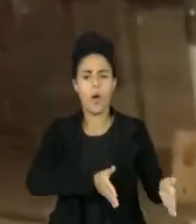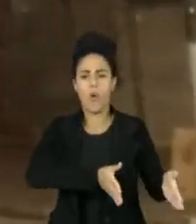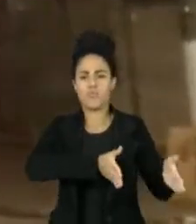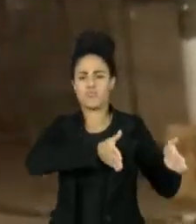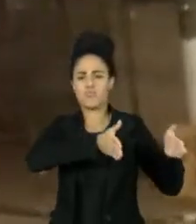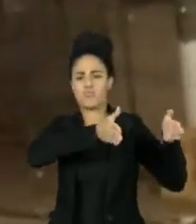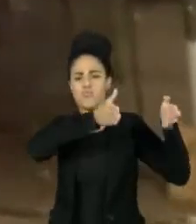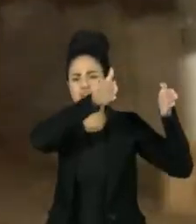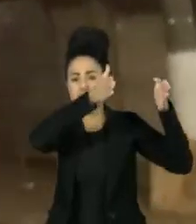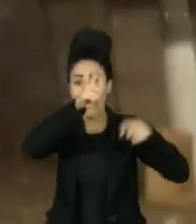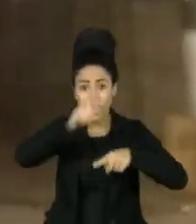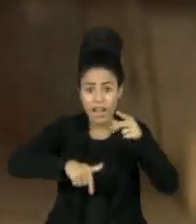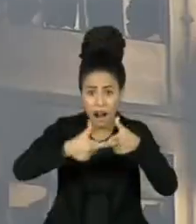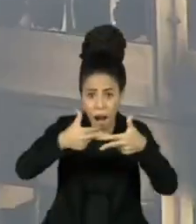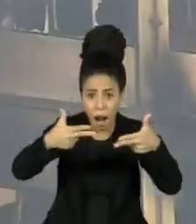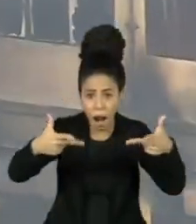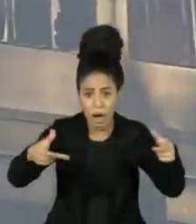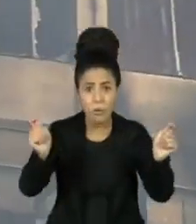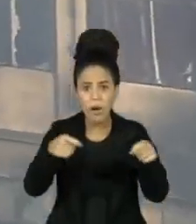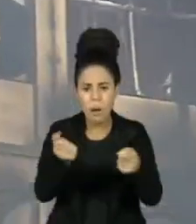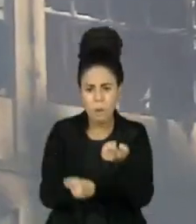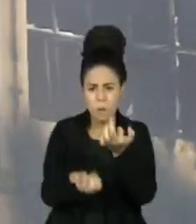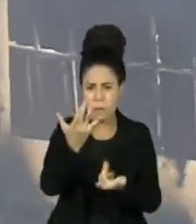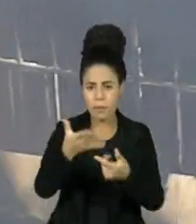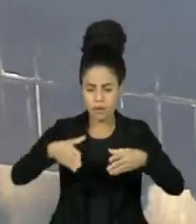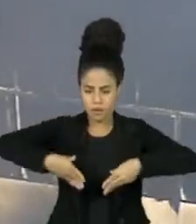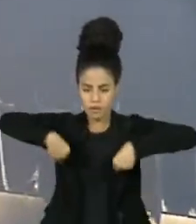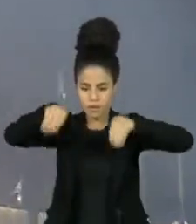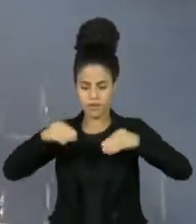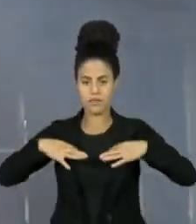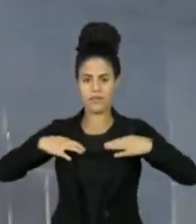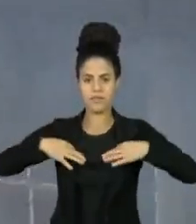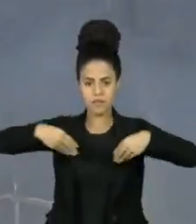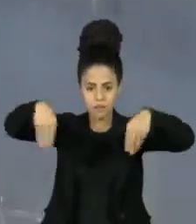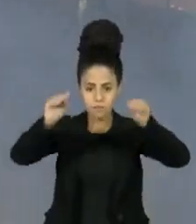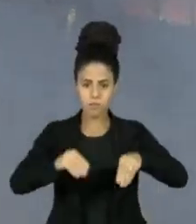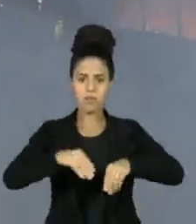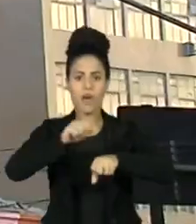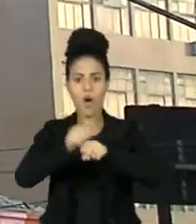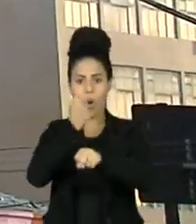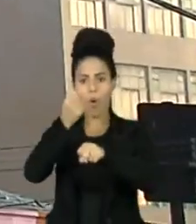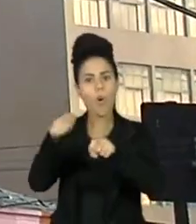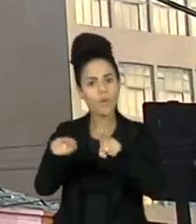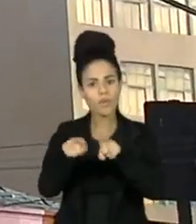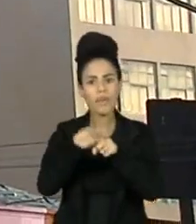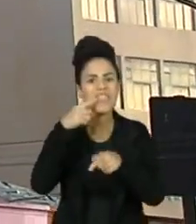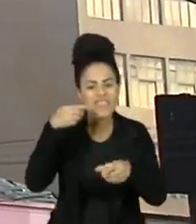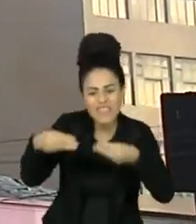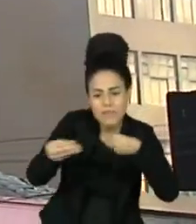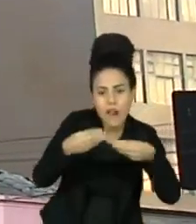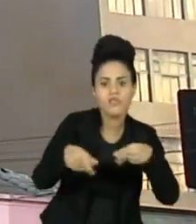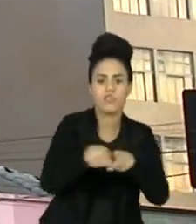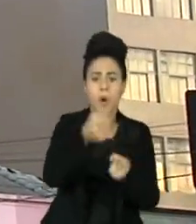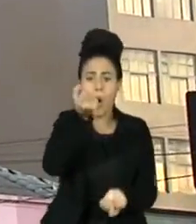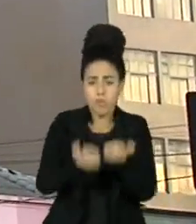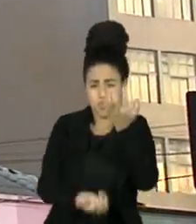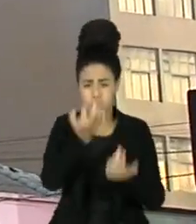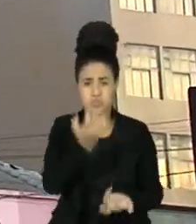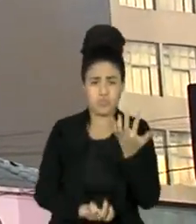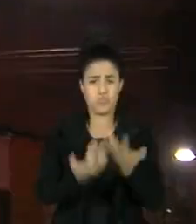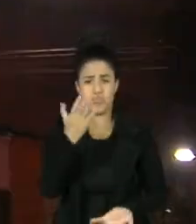grande quantia de materiais inflamáveis, como tecidos, couro sintético e plástico. O fogo também atingiu